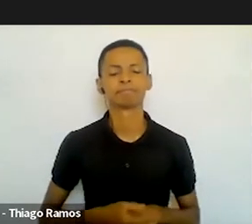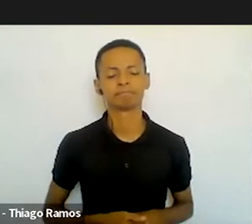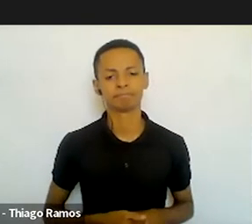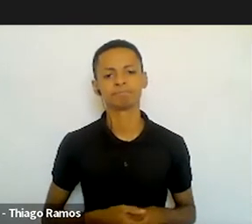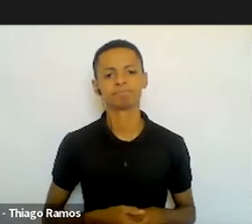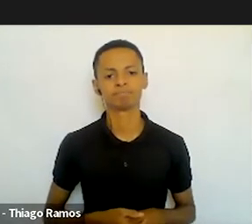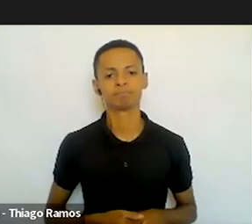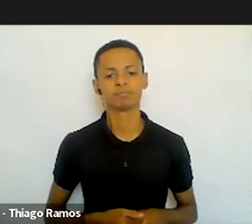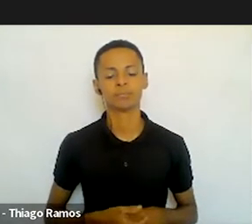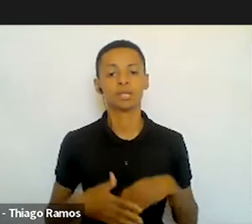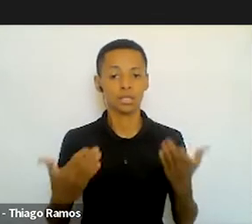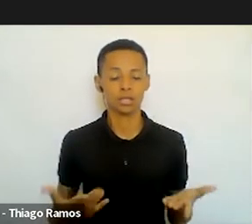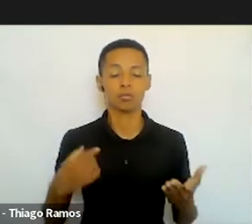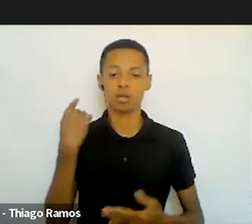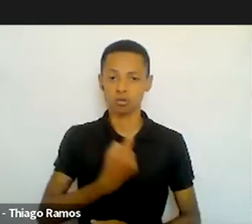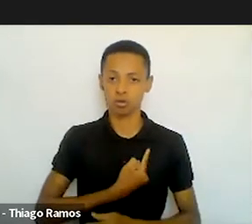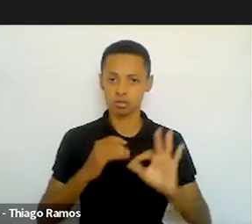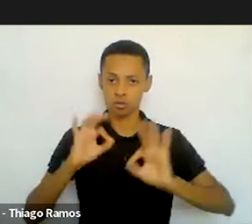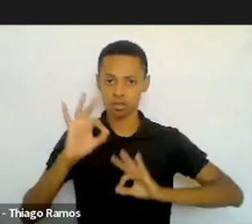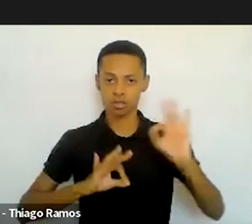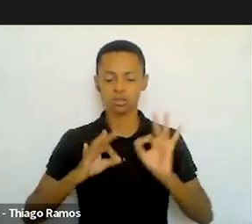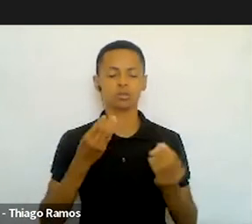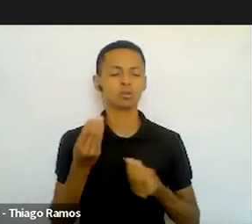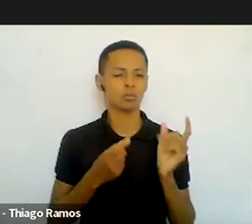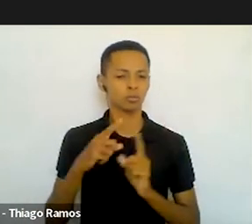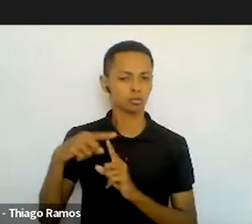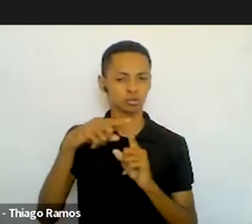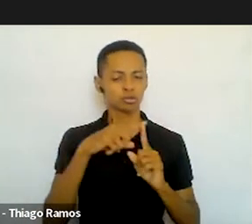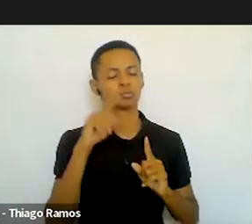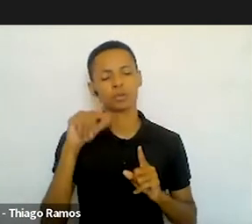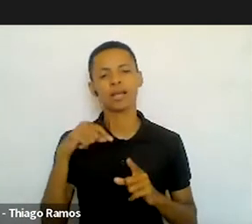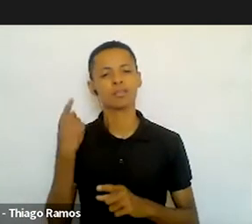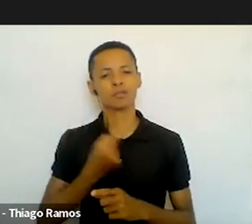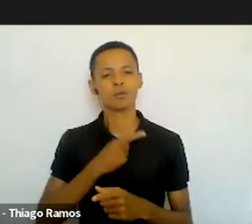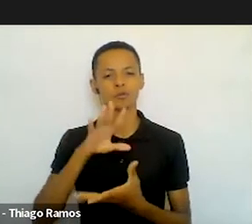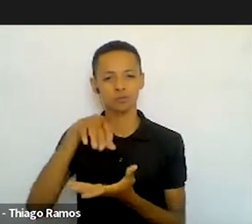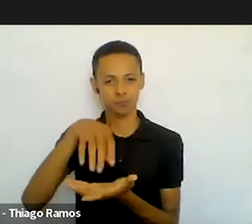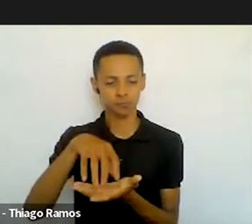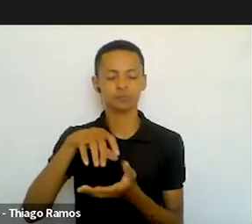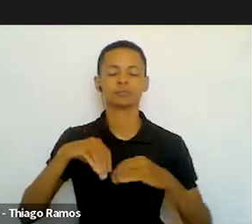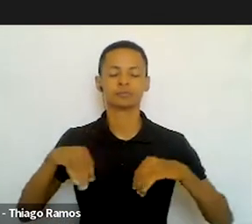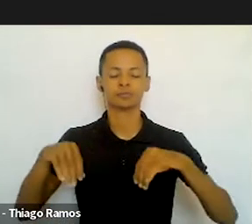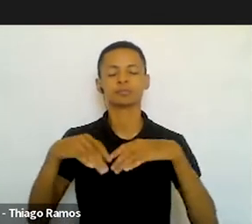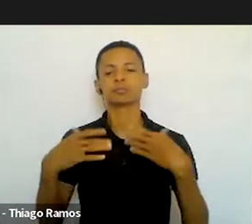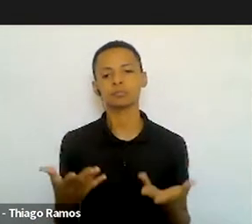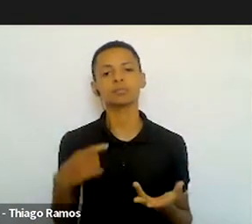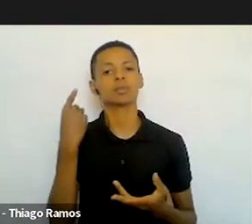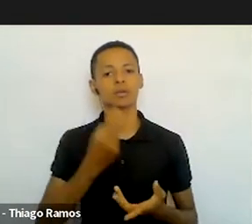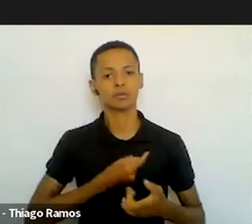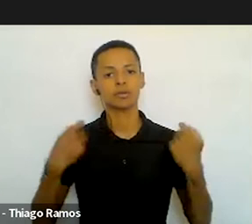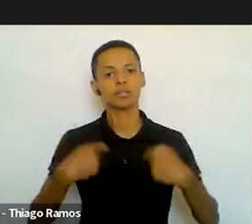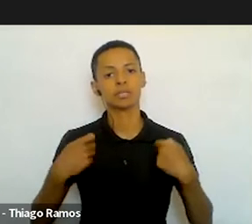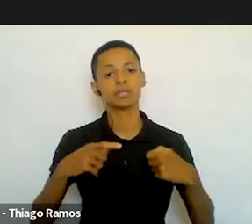a nossa forma de organização, dentro dos nossos territórios, nós necessitamos de um